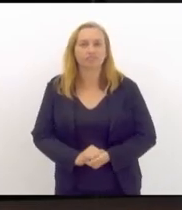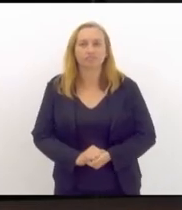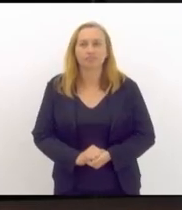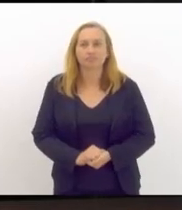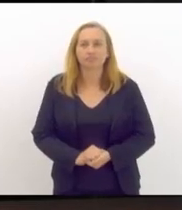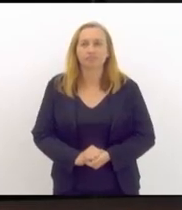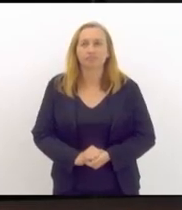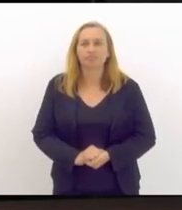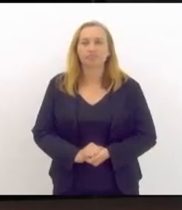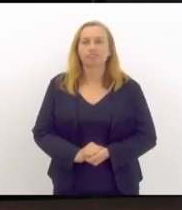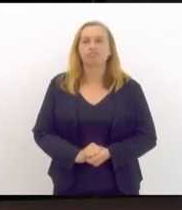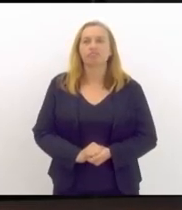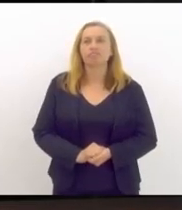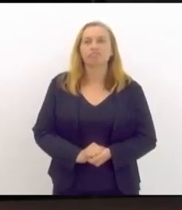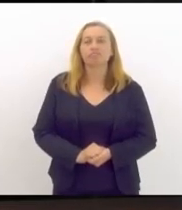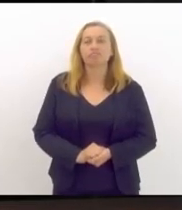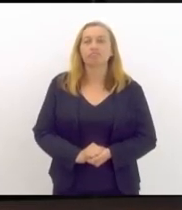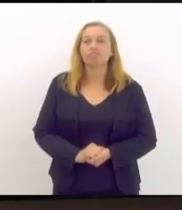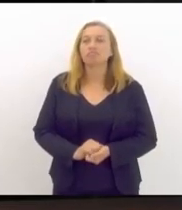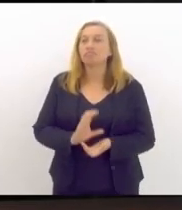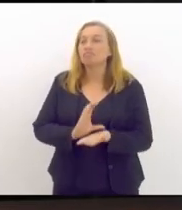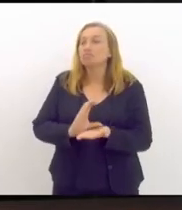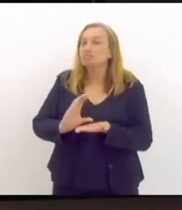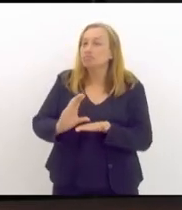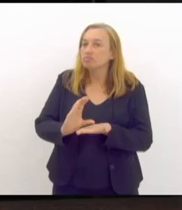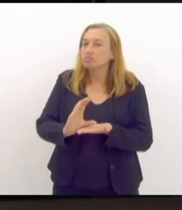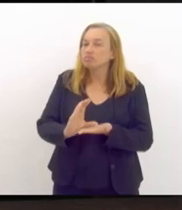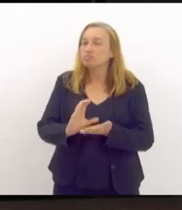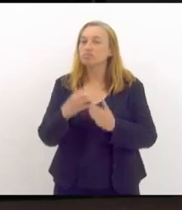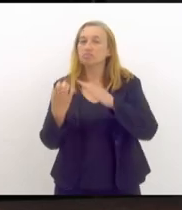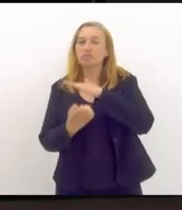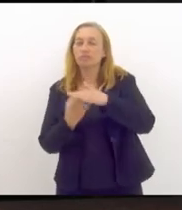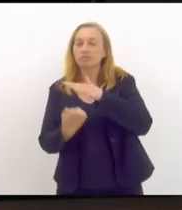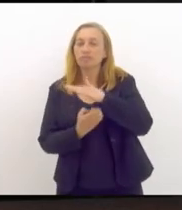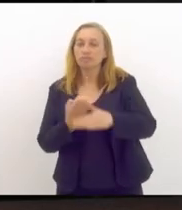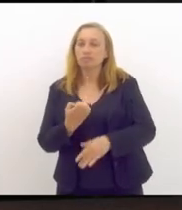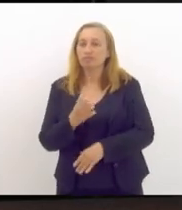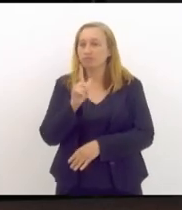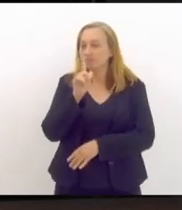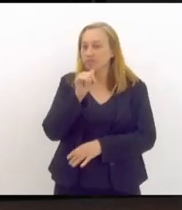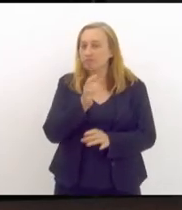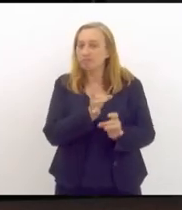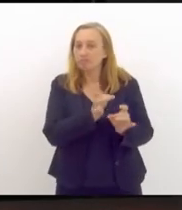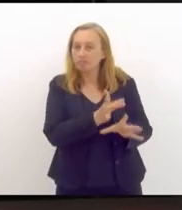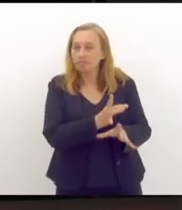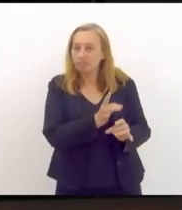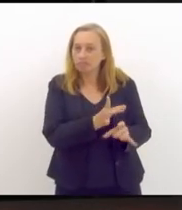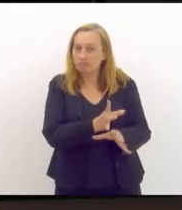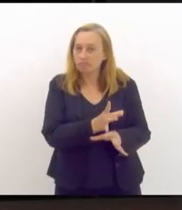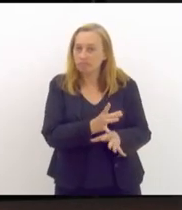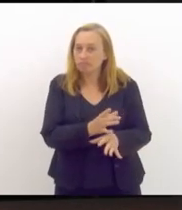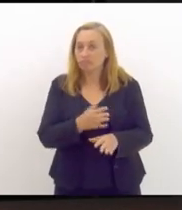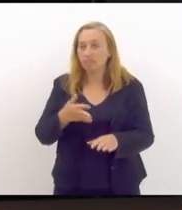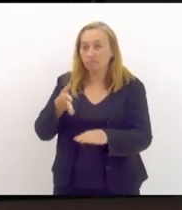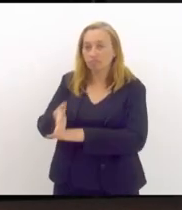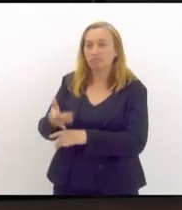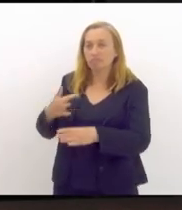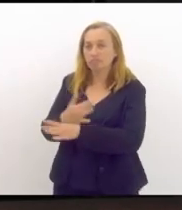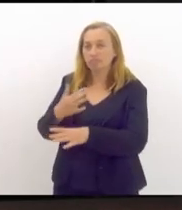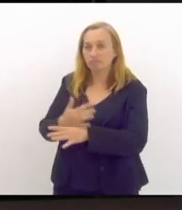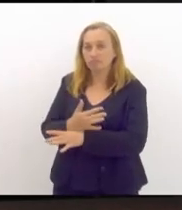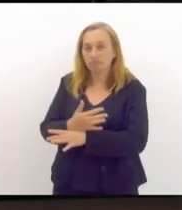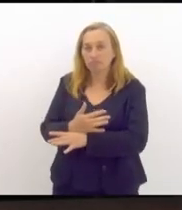Para onde foi os recursos da Cedae que chegaram a cidade de São Gonçalo Para onde foi